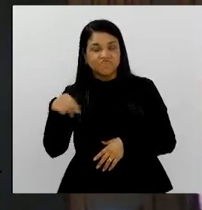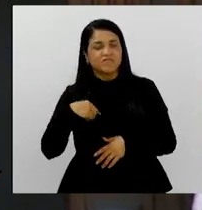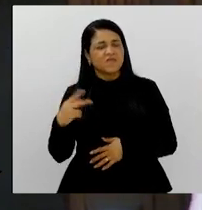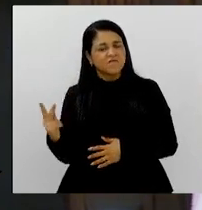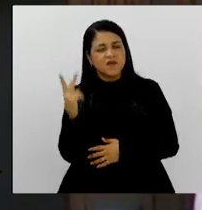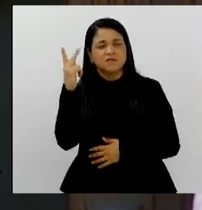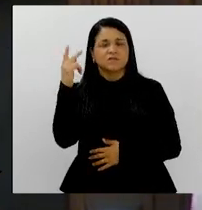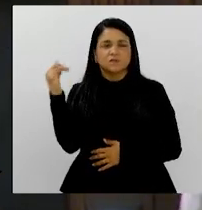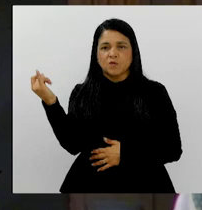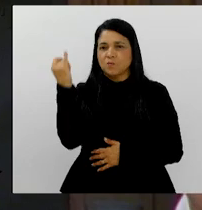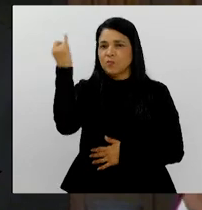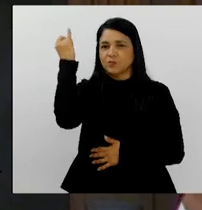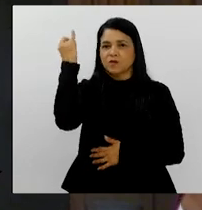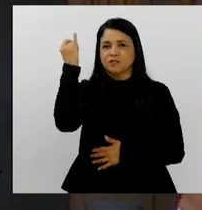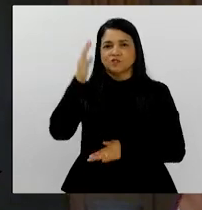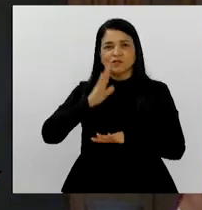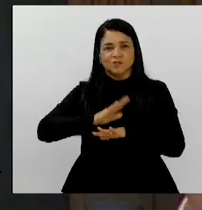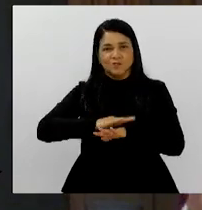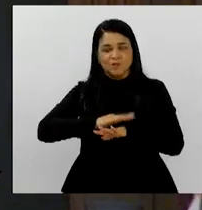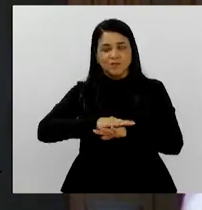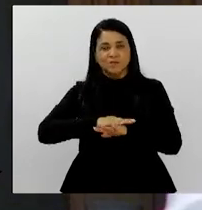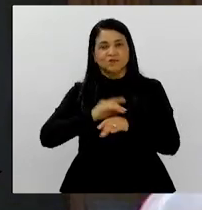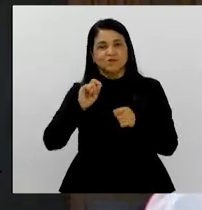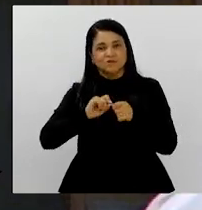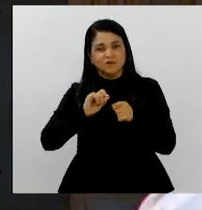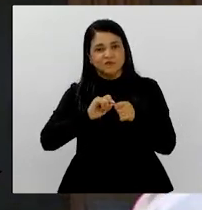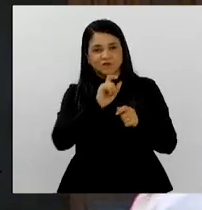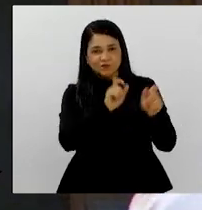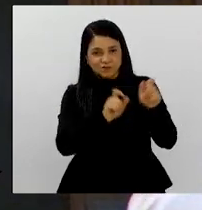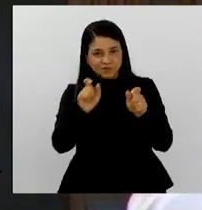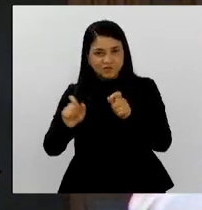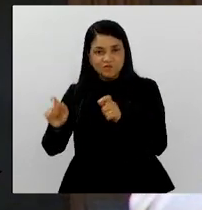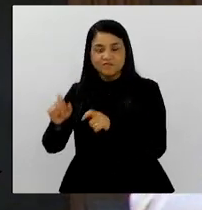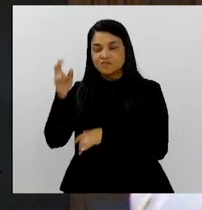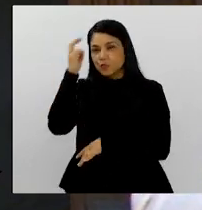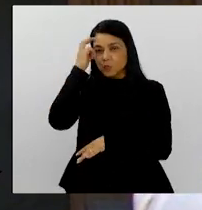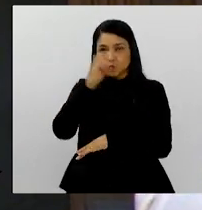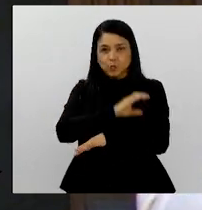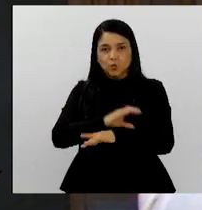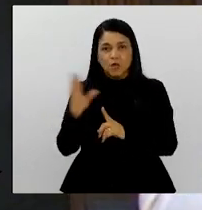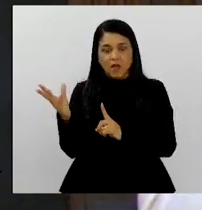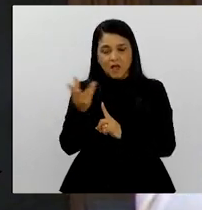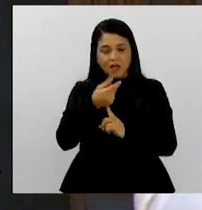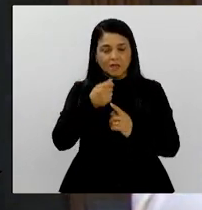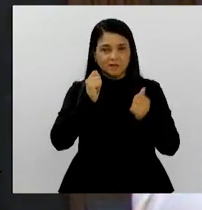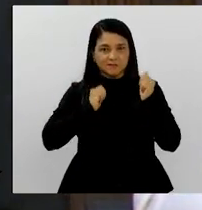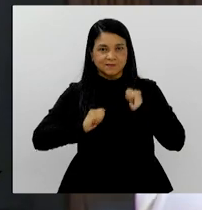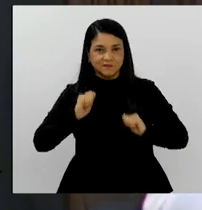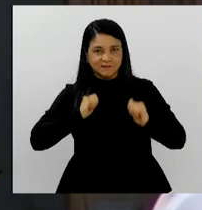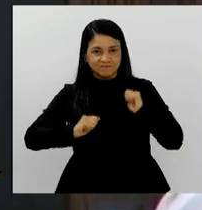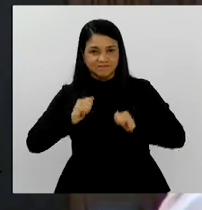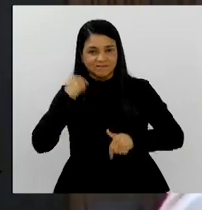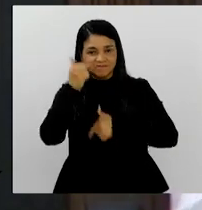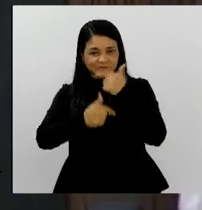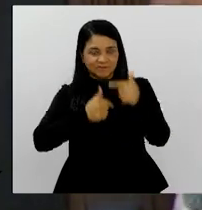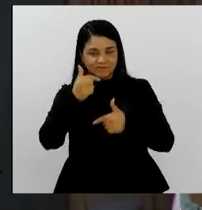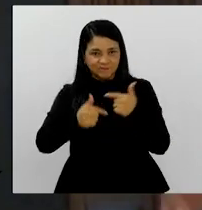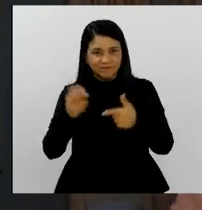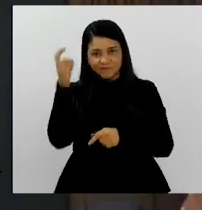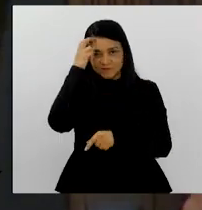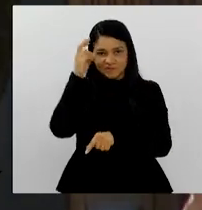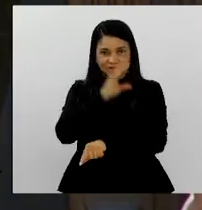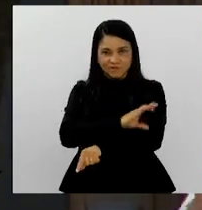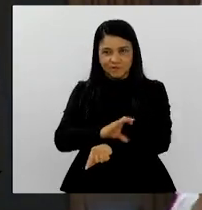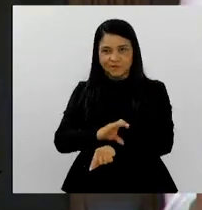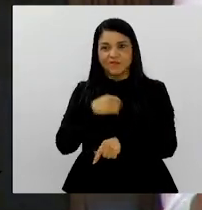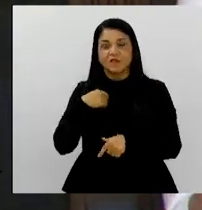valorização dos fazedores de cultura e dos artistas e dos trabalhadores da cultura do nosso estado. Esse final de semana